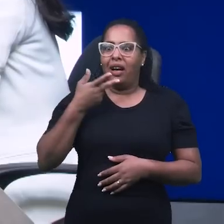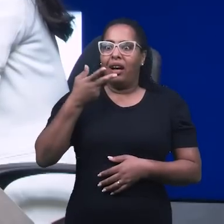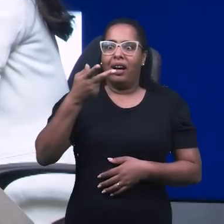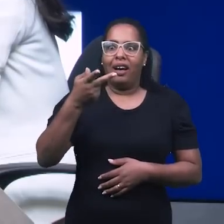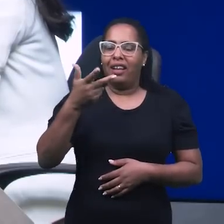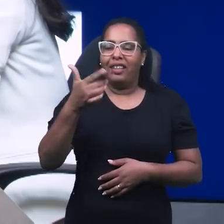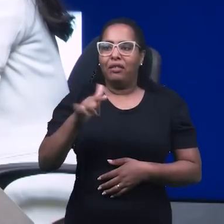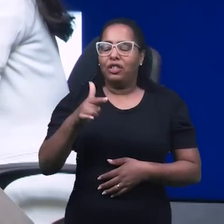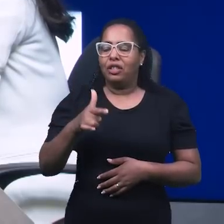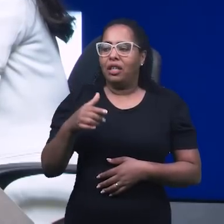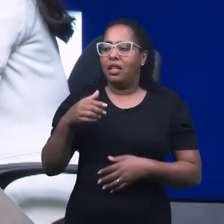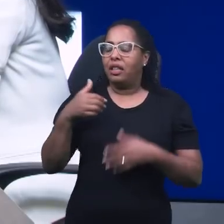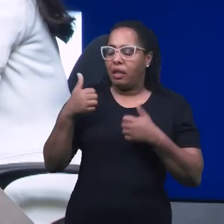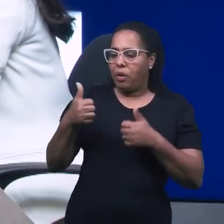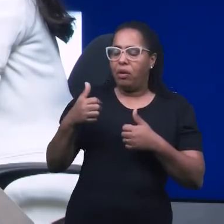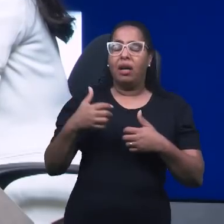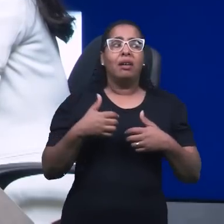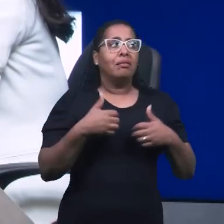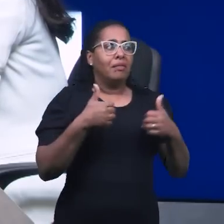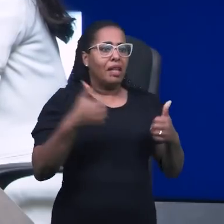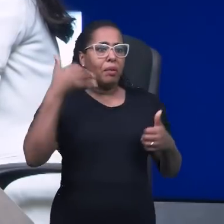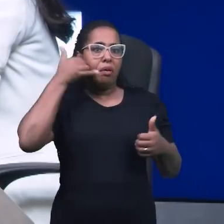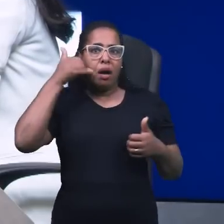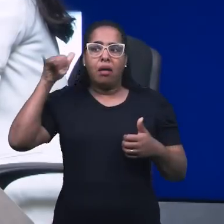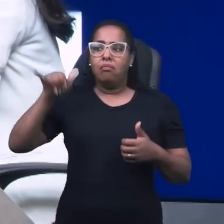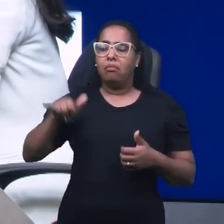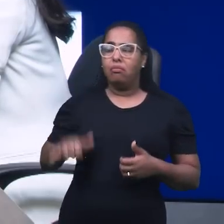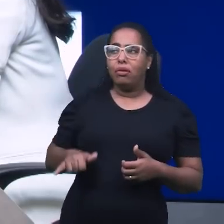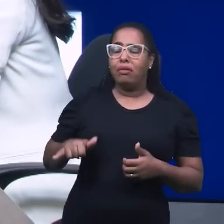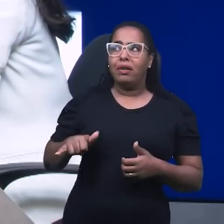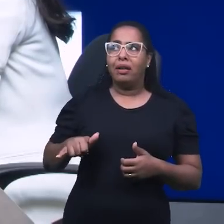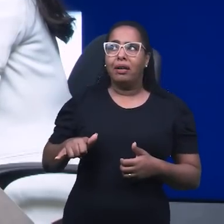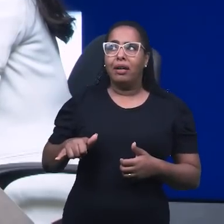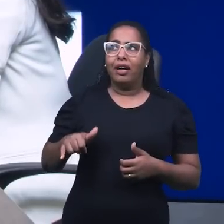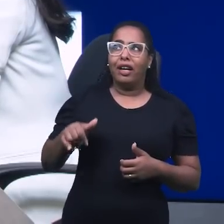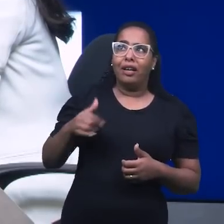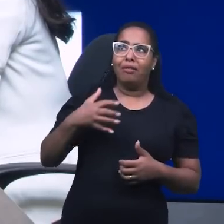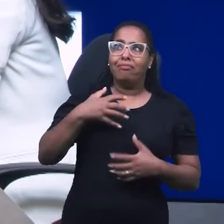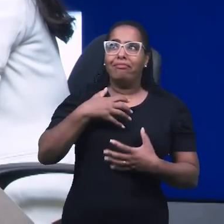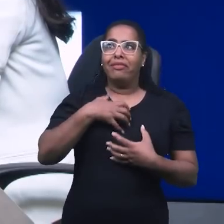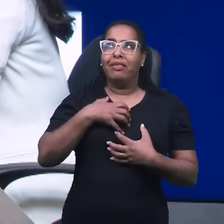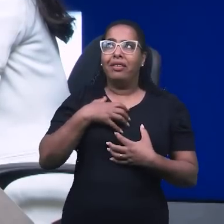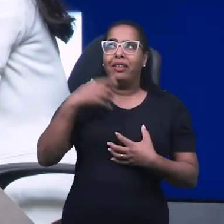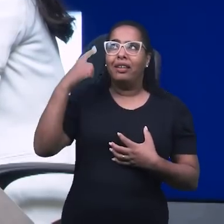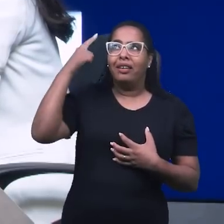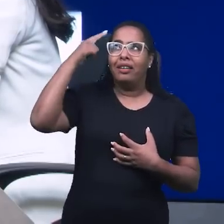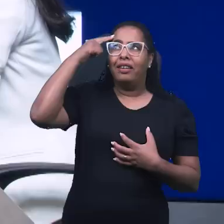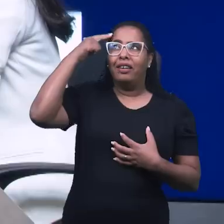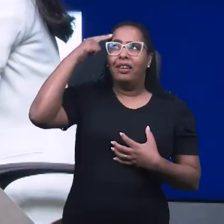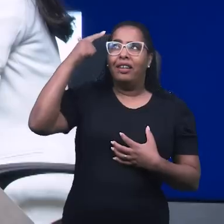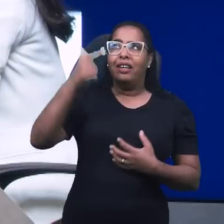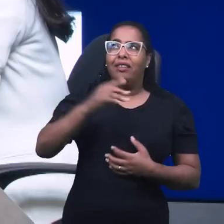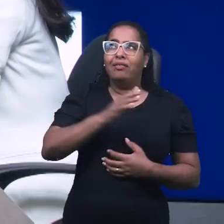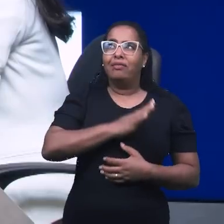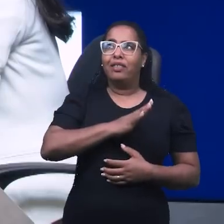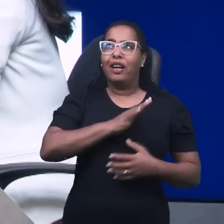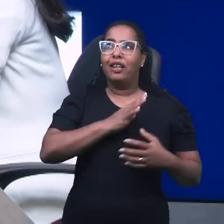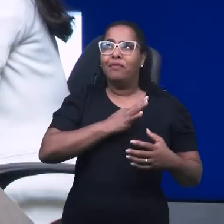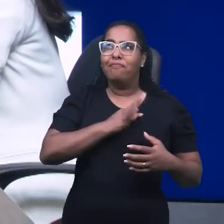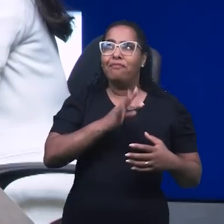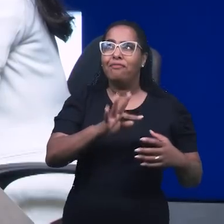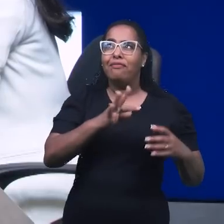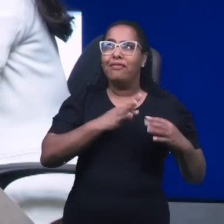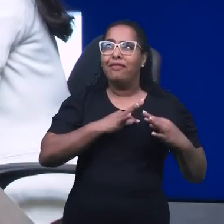falar. Ele falou, tá bom? Tá bom. E desliguei o telefone e fiquei assim, meio, né, com aquele temor